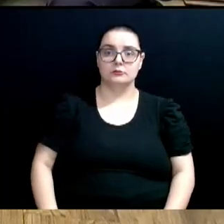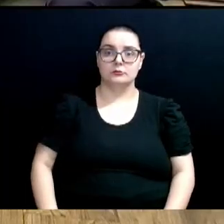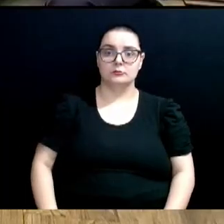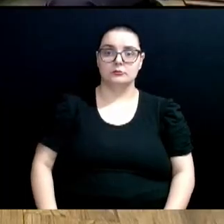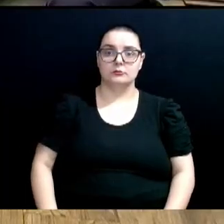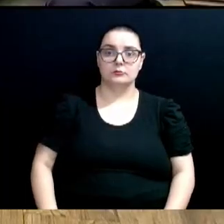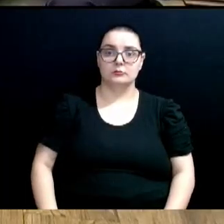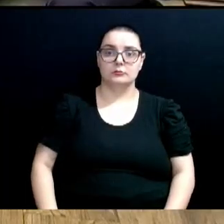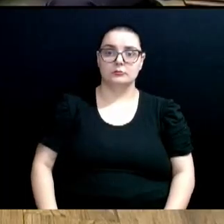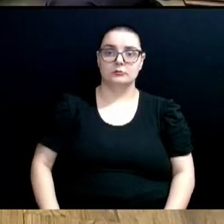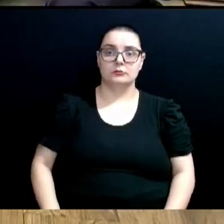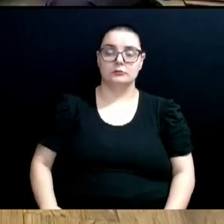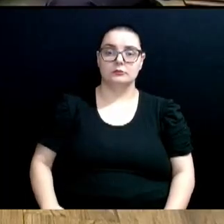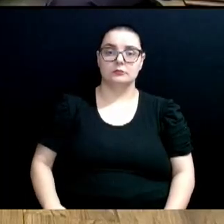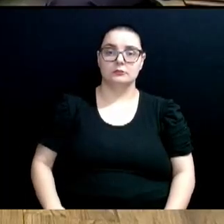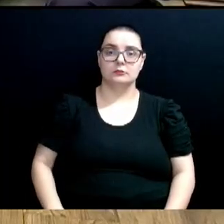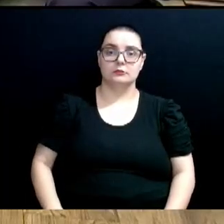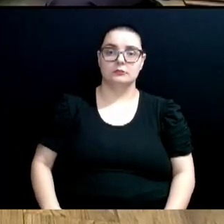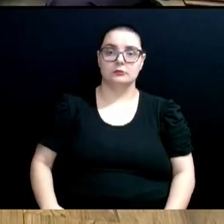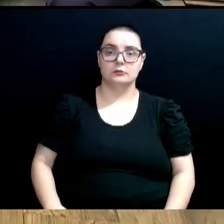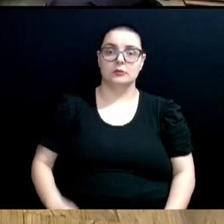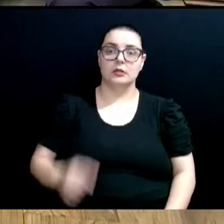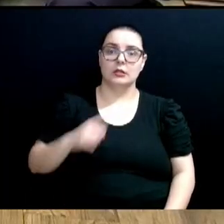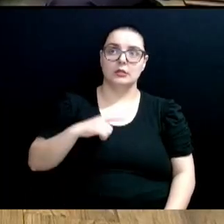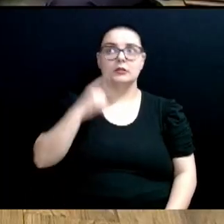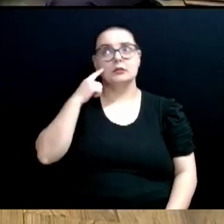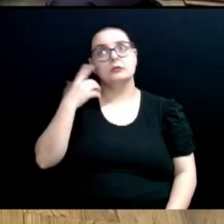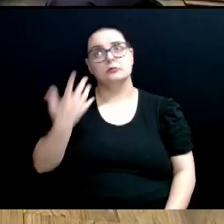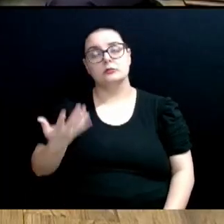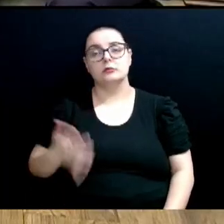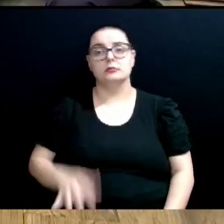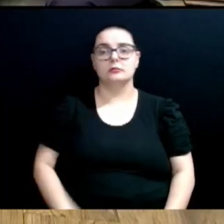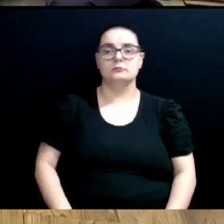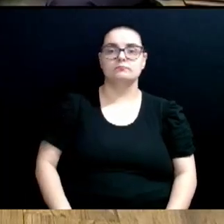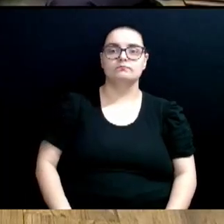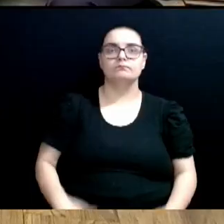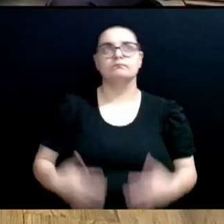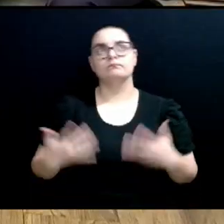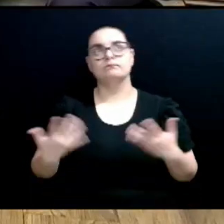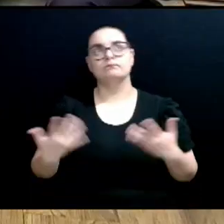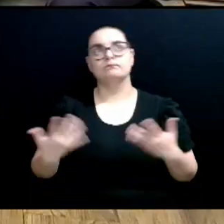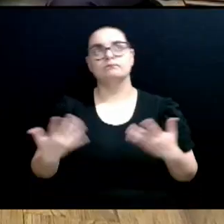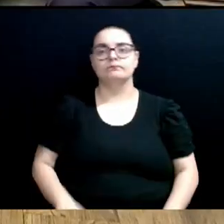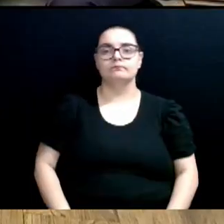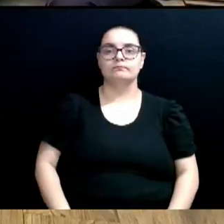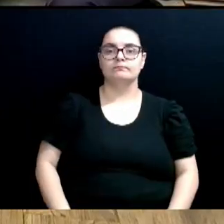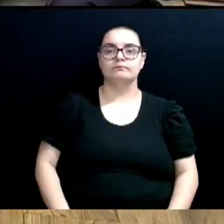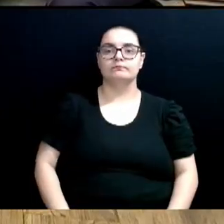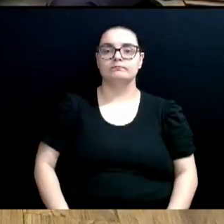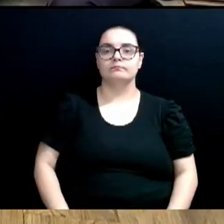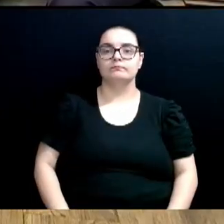tem de uma certa maneira, digamos assim,